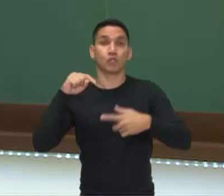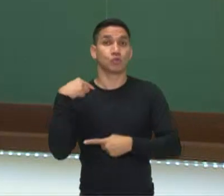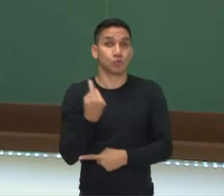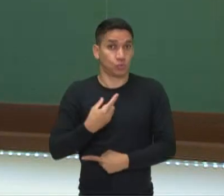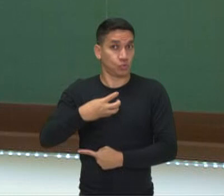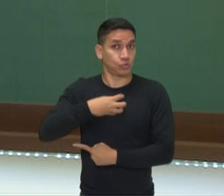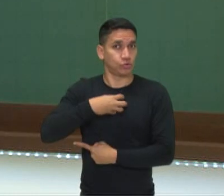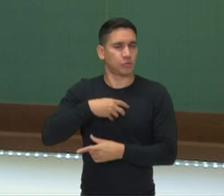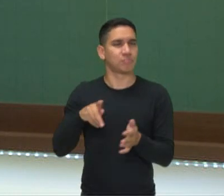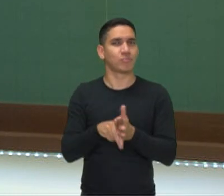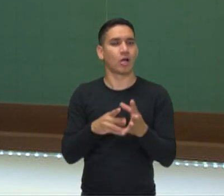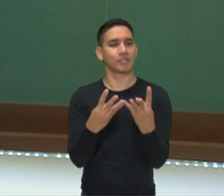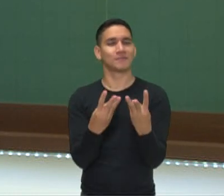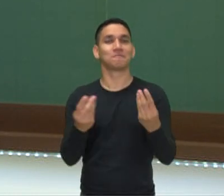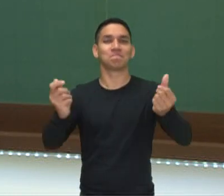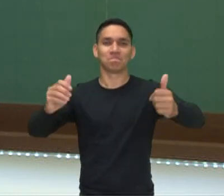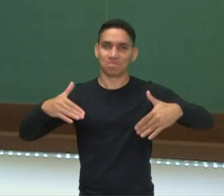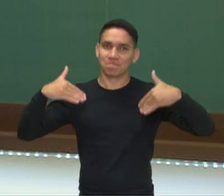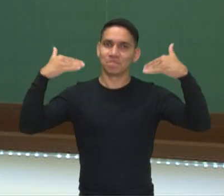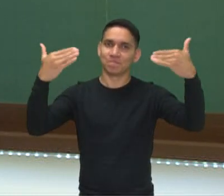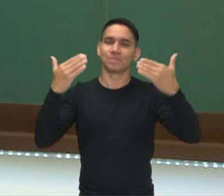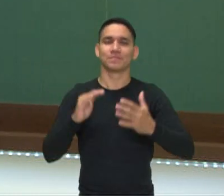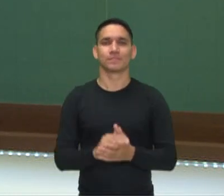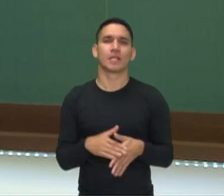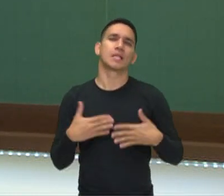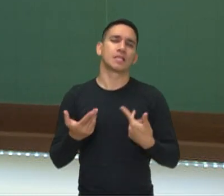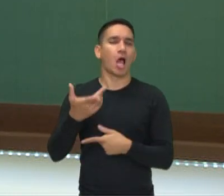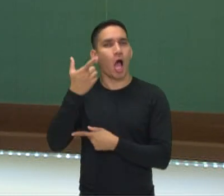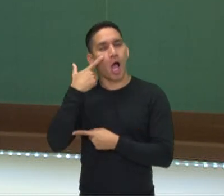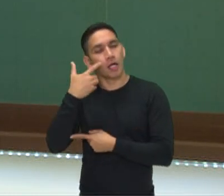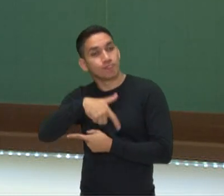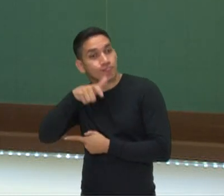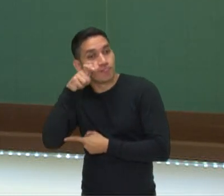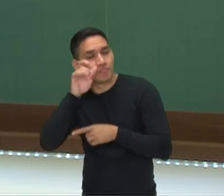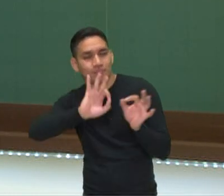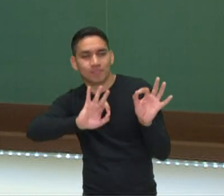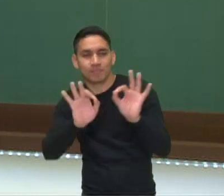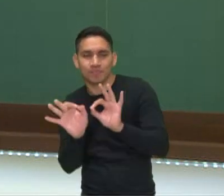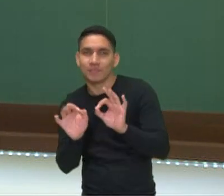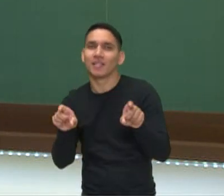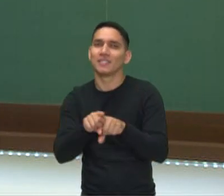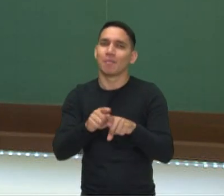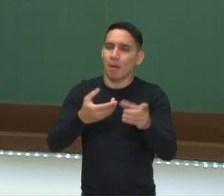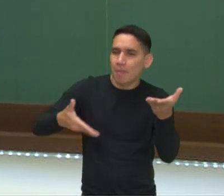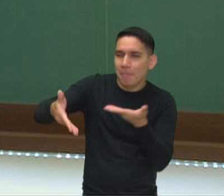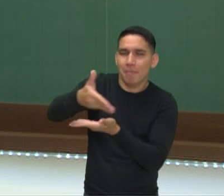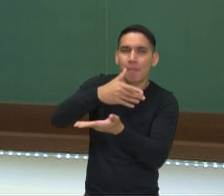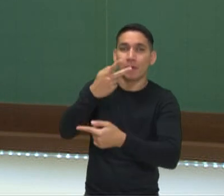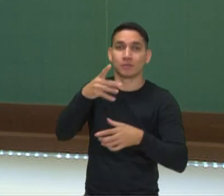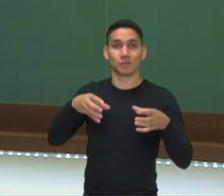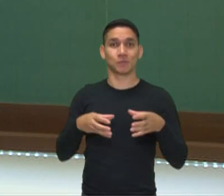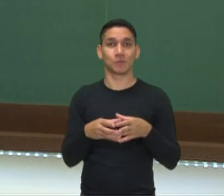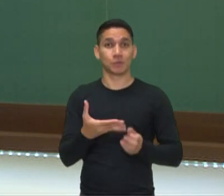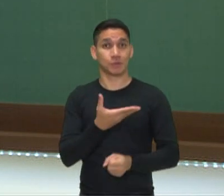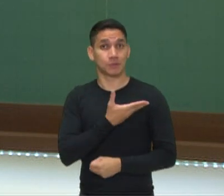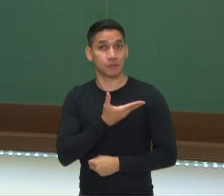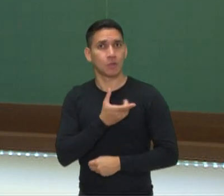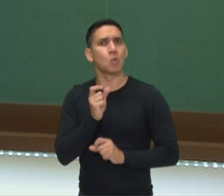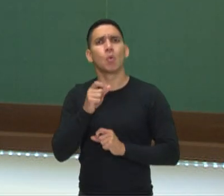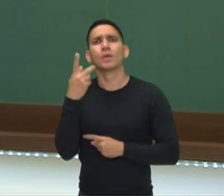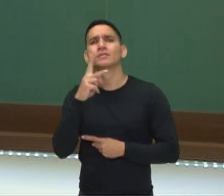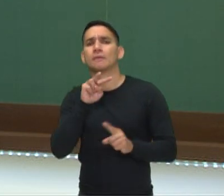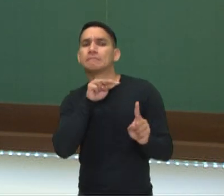nossos talentos, né? Então vejam o vídeo lá, comentem aí com a turma o que, que vocês acham,